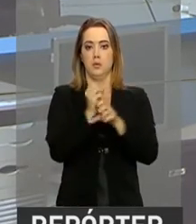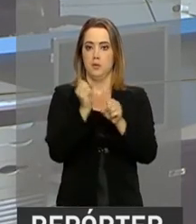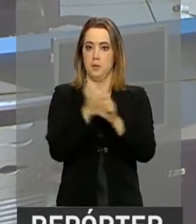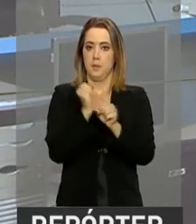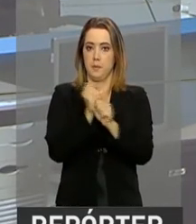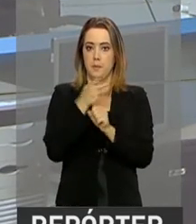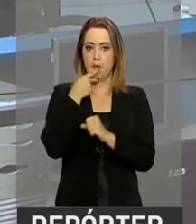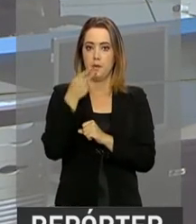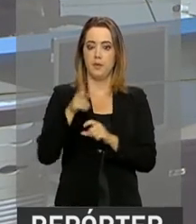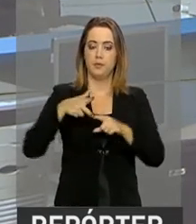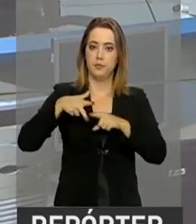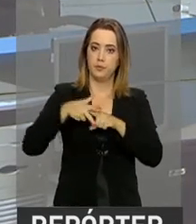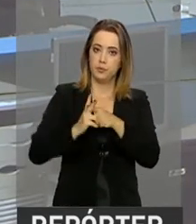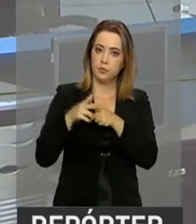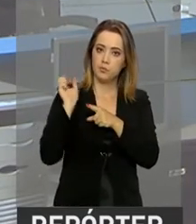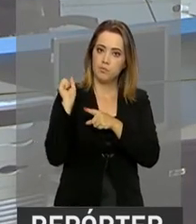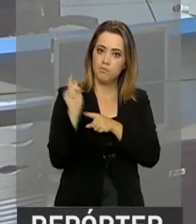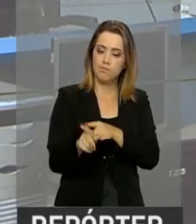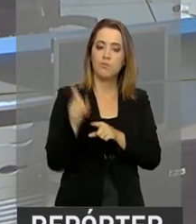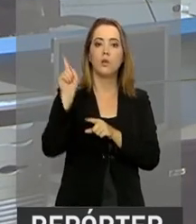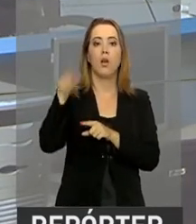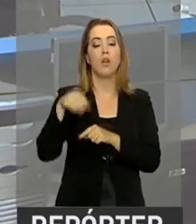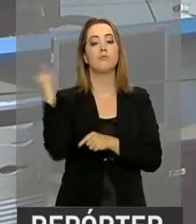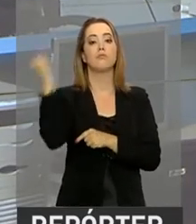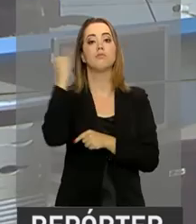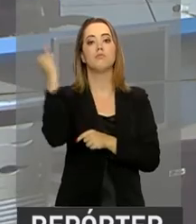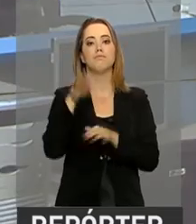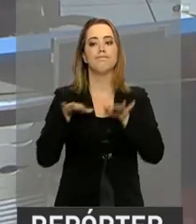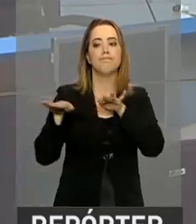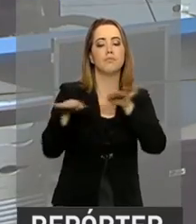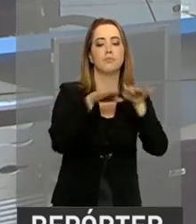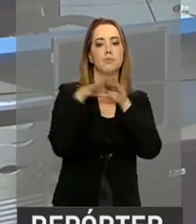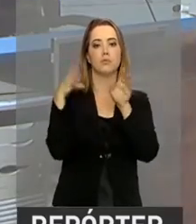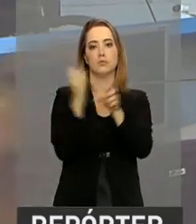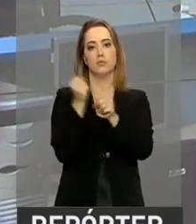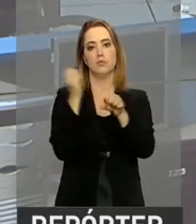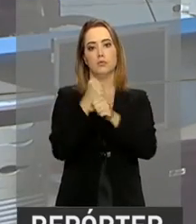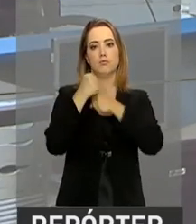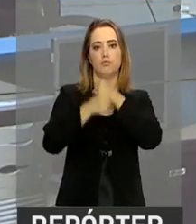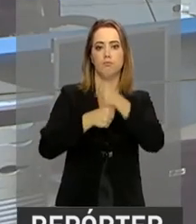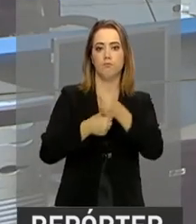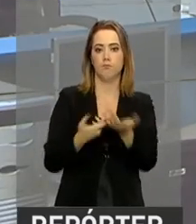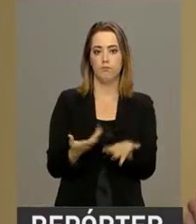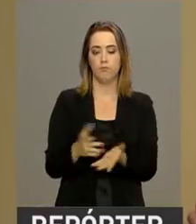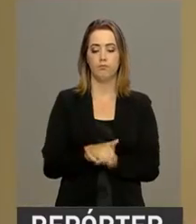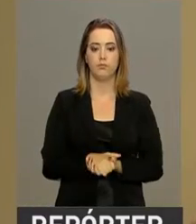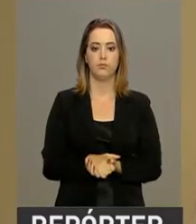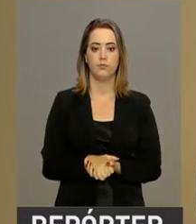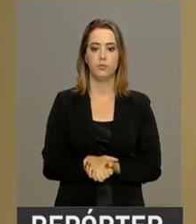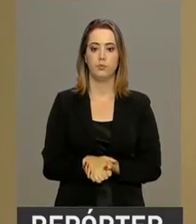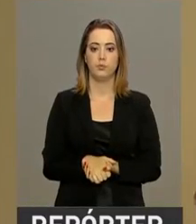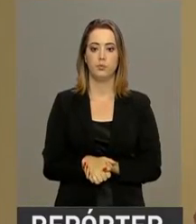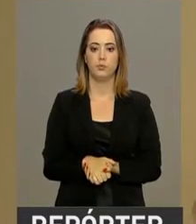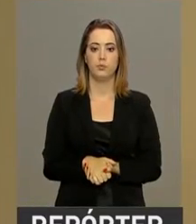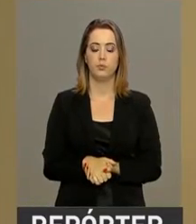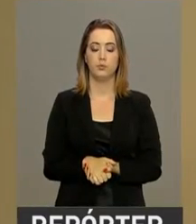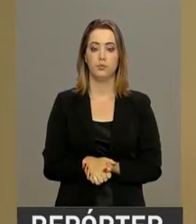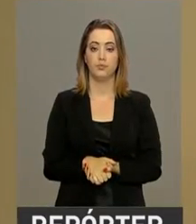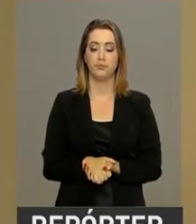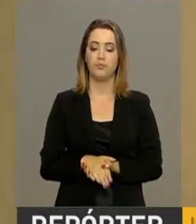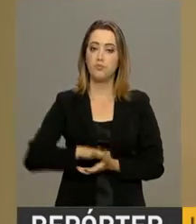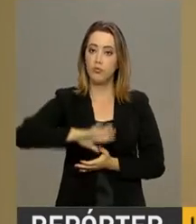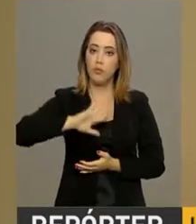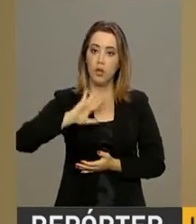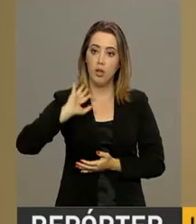da Previdência é fundamental para equilibrar as contas públicas nos próximos anos. Os fundamentos já